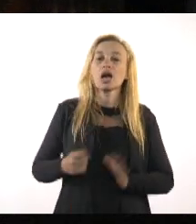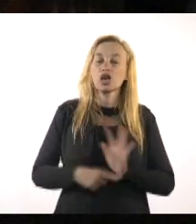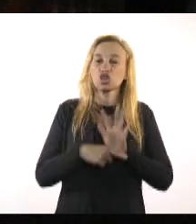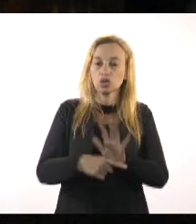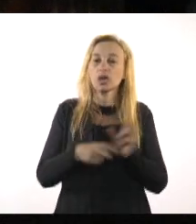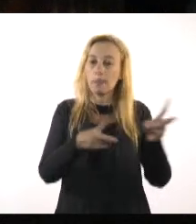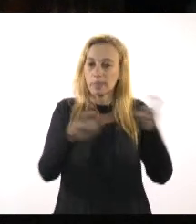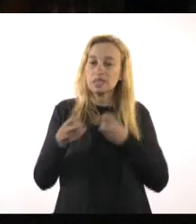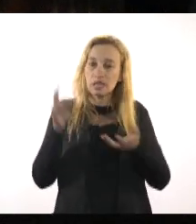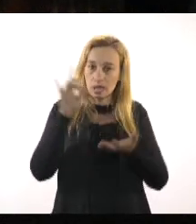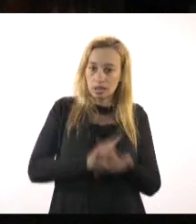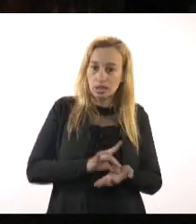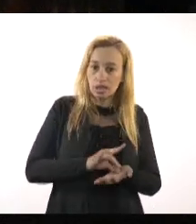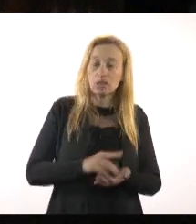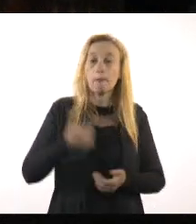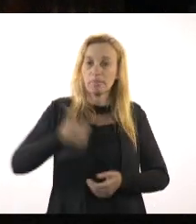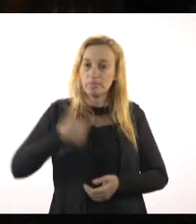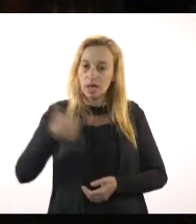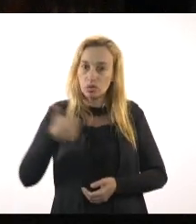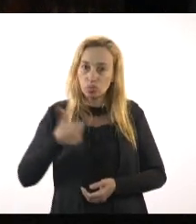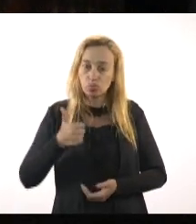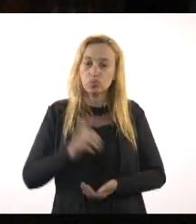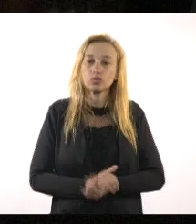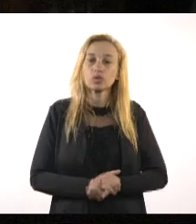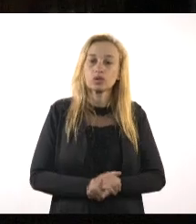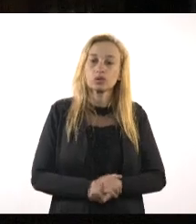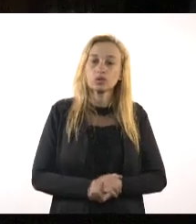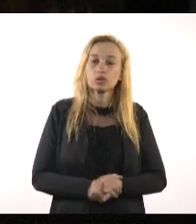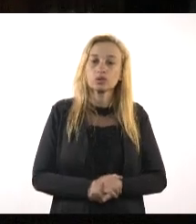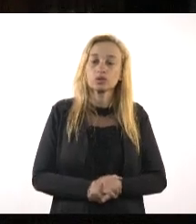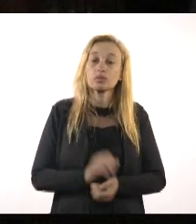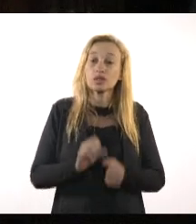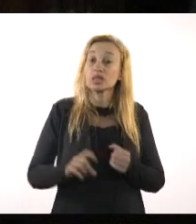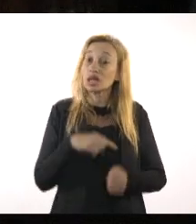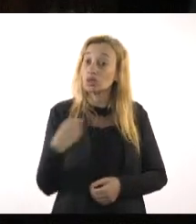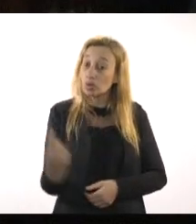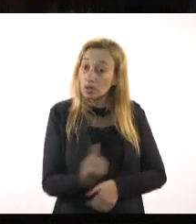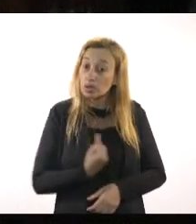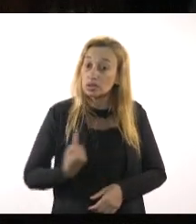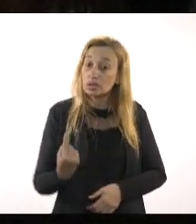perceber essa realidade. Primeiro, fazer a gente